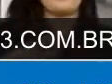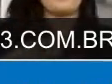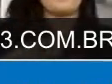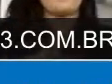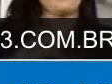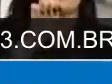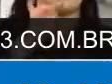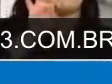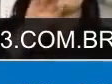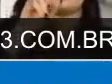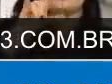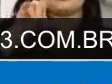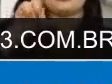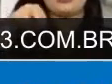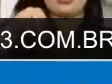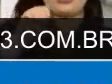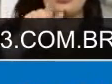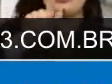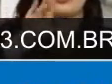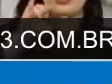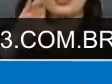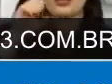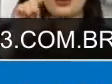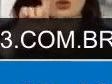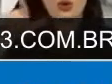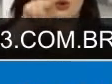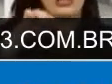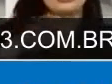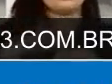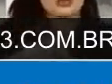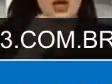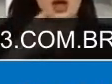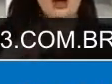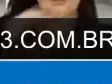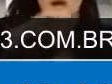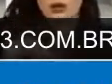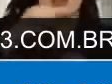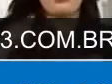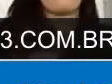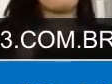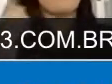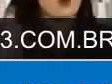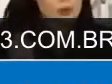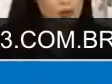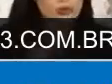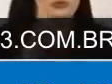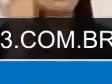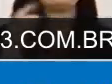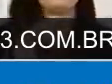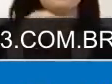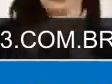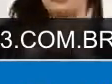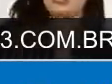glicol, que é altamente tóxico e pode provocar insuficiência renal e até a morte. A análise foi feita pelo Ministério